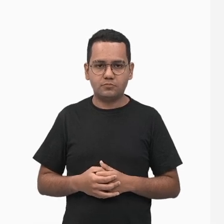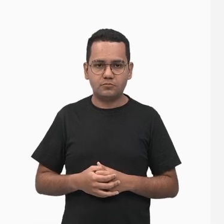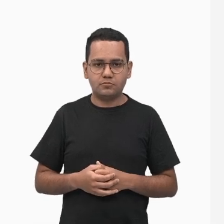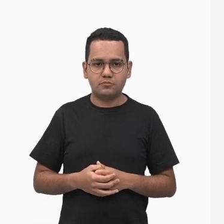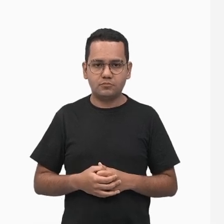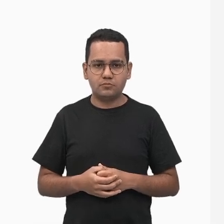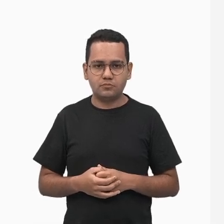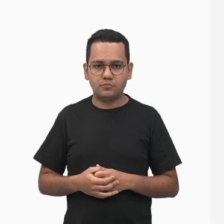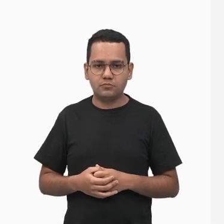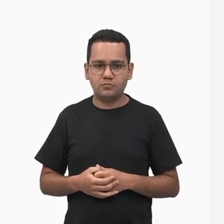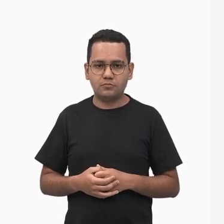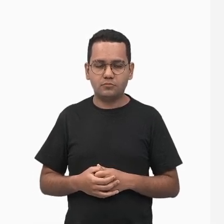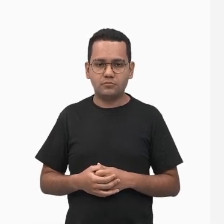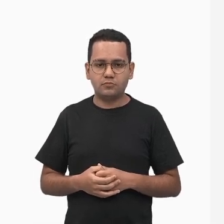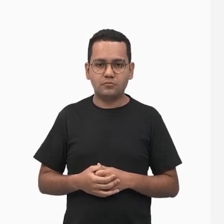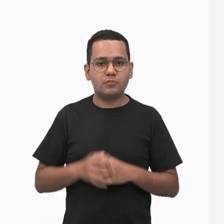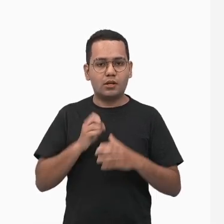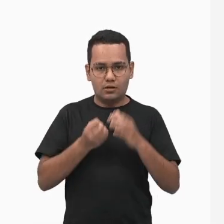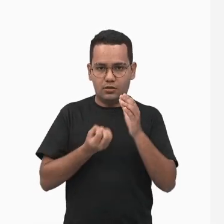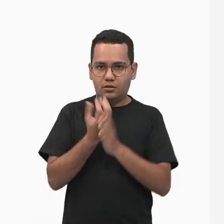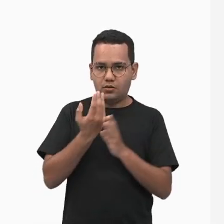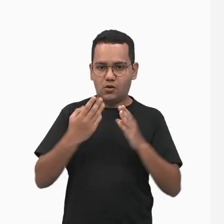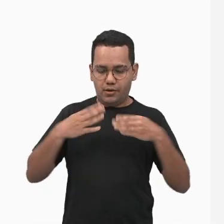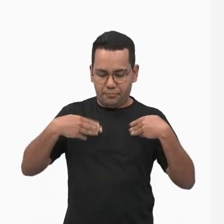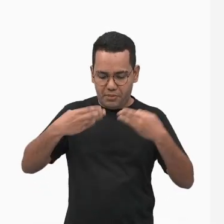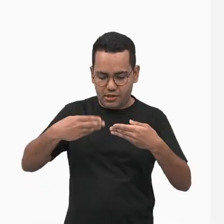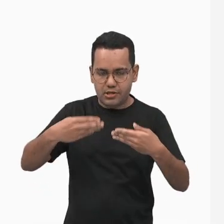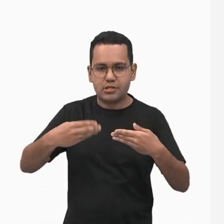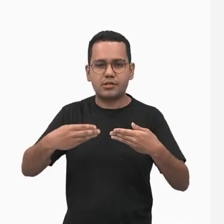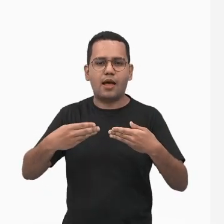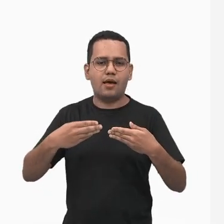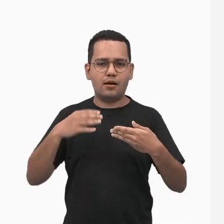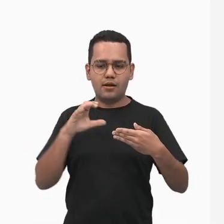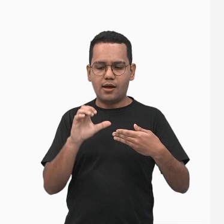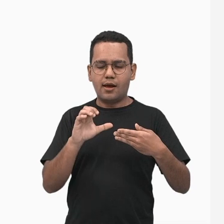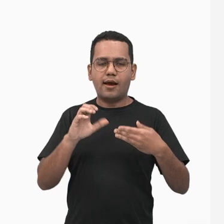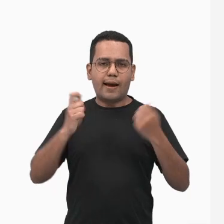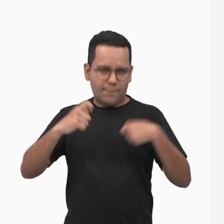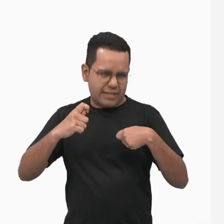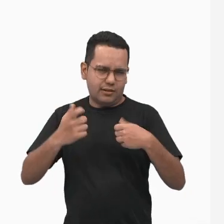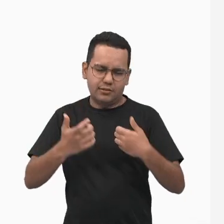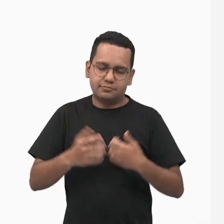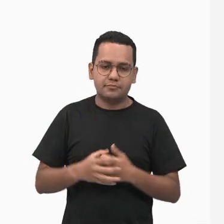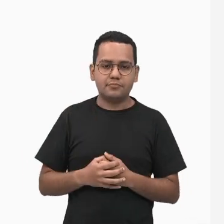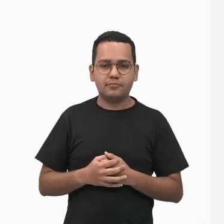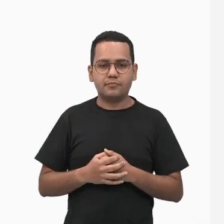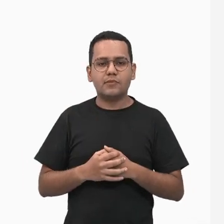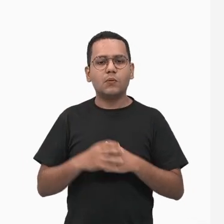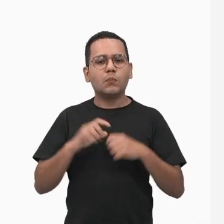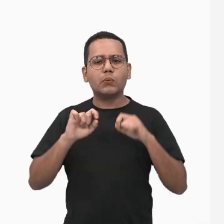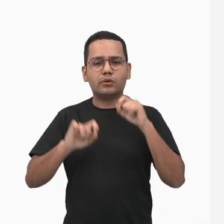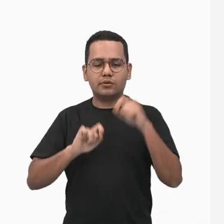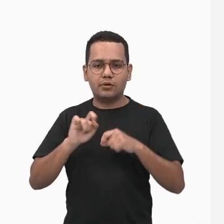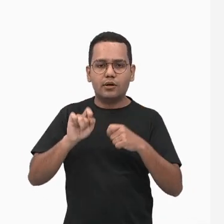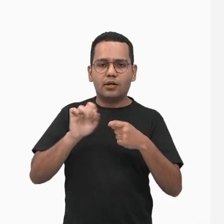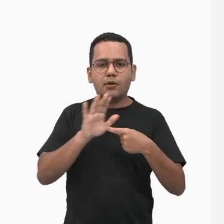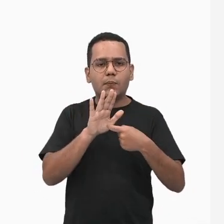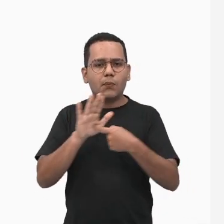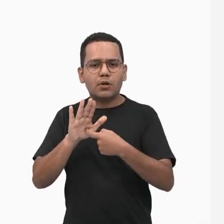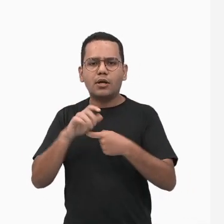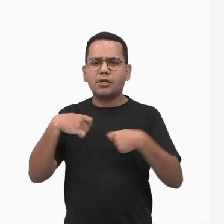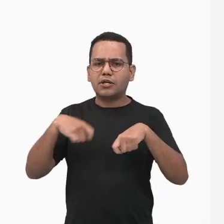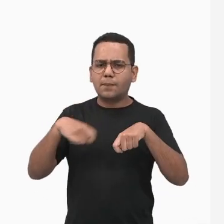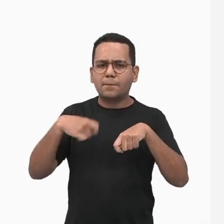Araújo Lima, sua regência, formou o Ministério das chamadas Capacidades, um demonstrativo da necessidade de uma